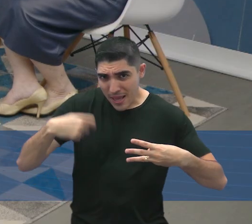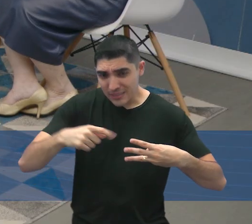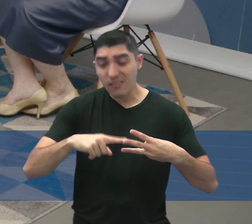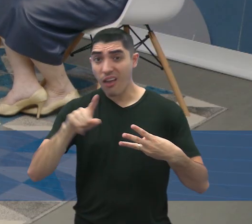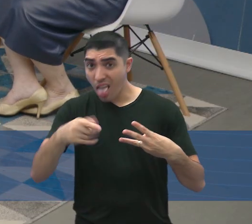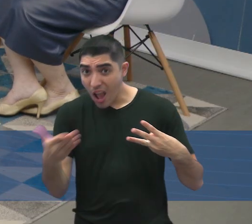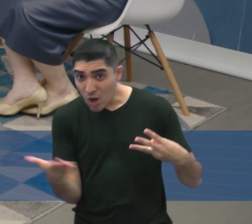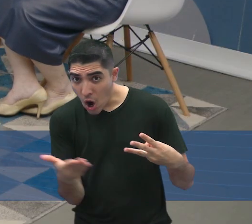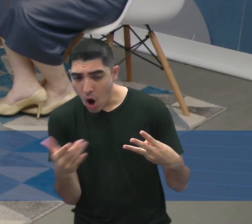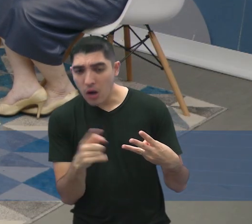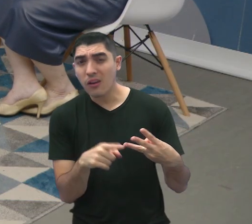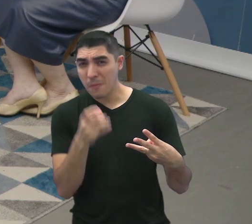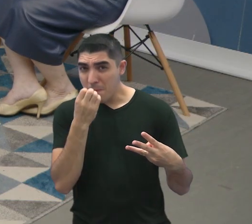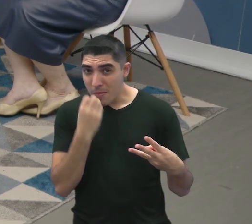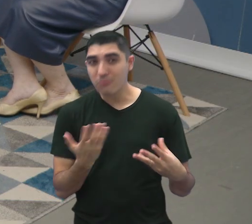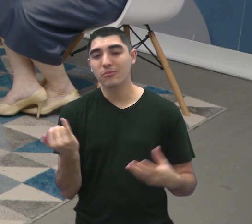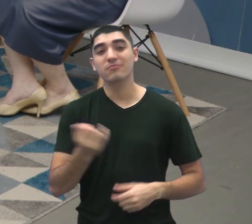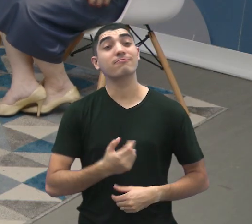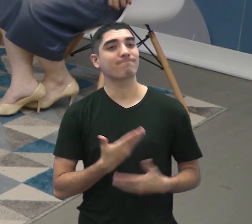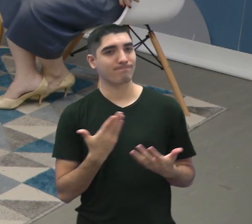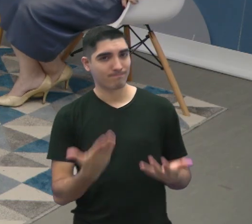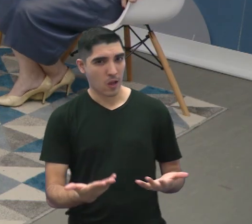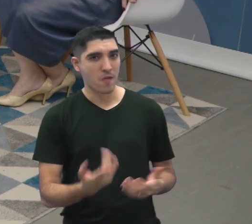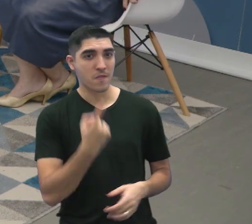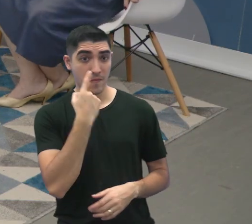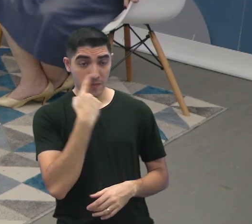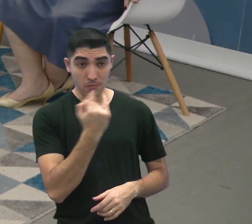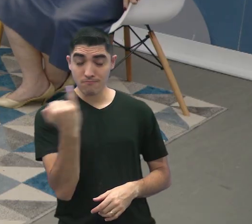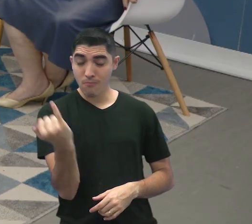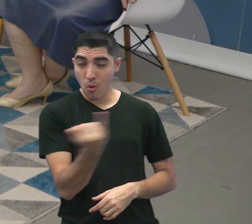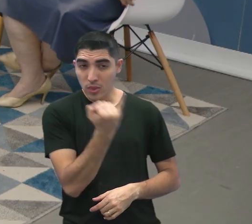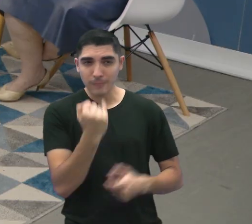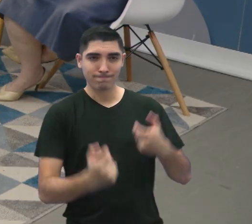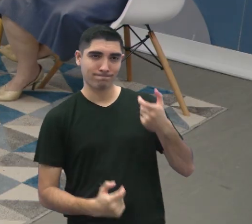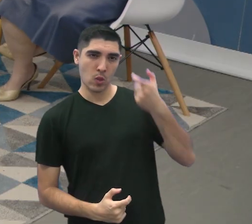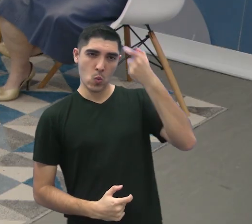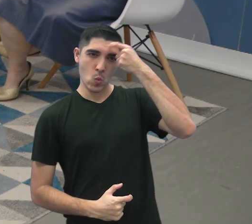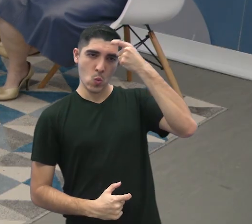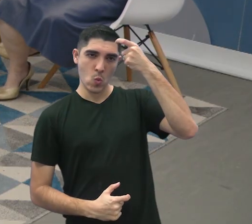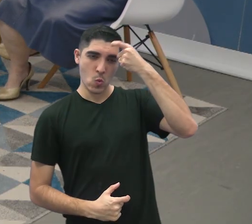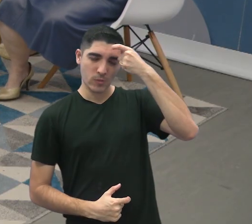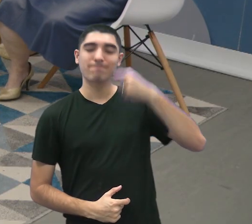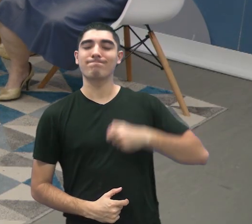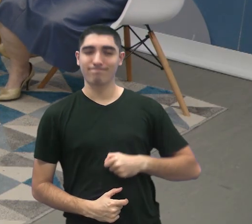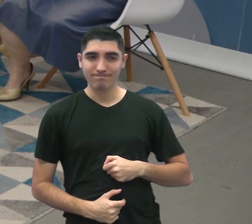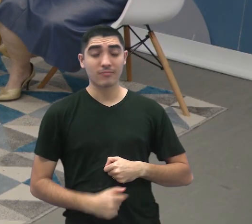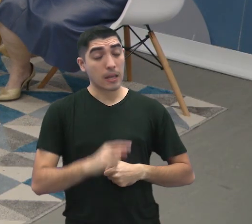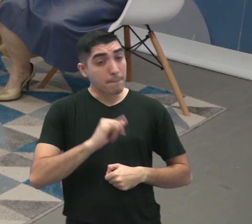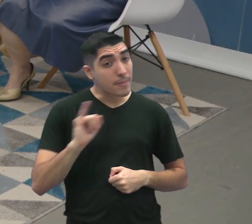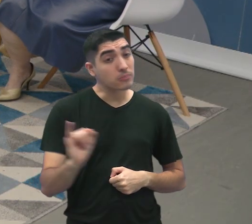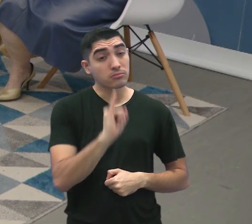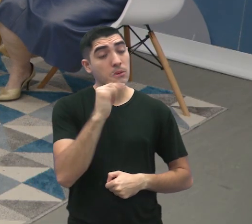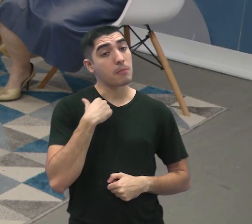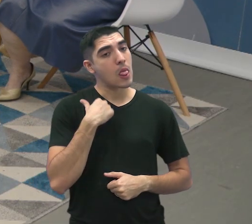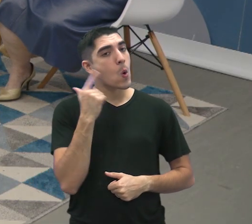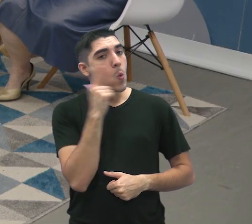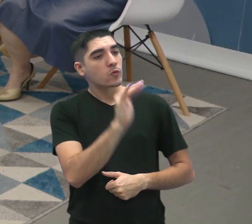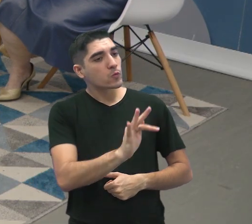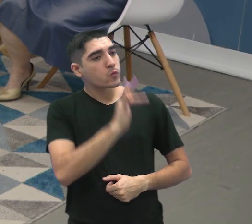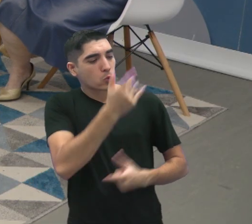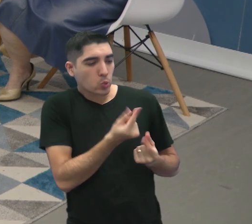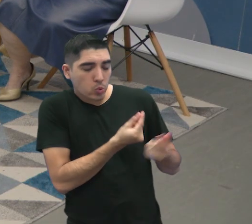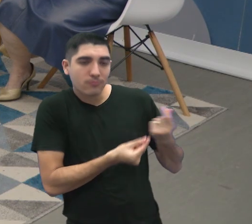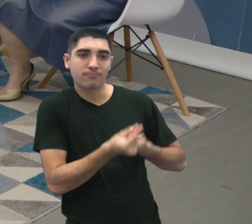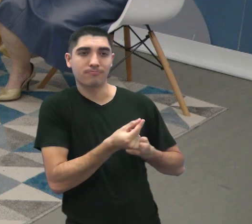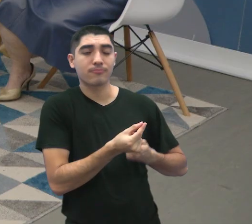realmente nesse momento? Exatamente, gente. Eu vejo que a consciência na hora de gastar é fundamental para se ter um futuro